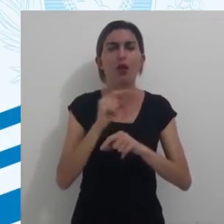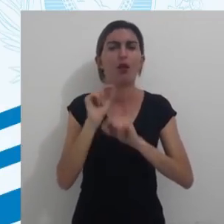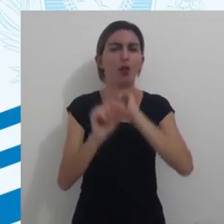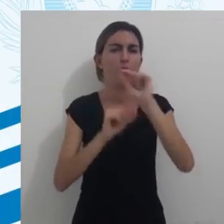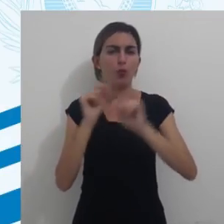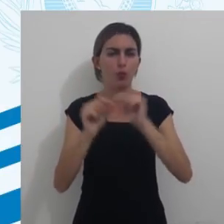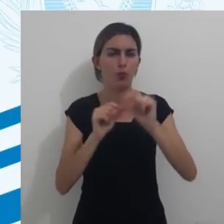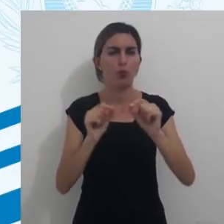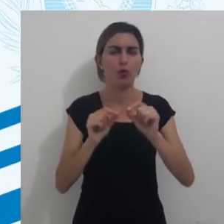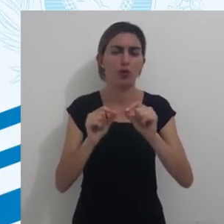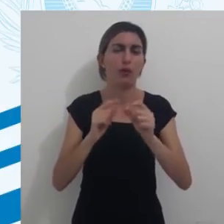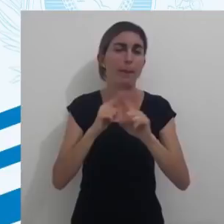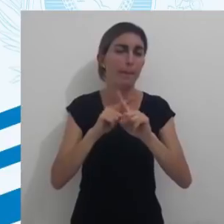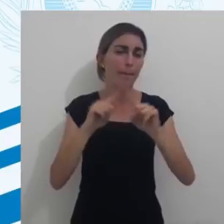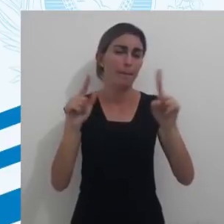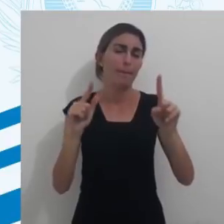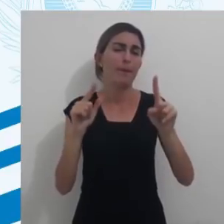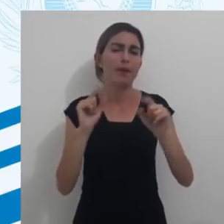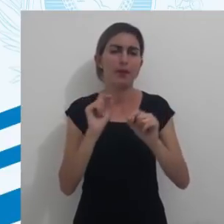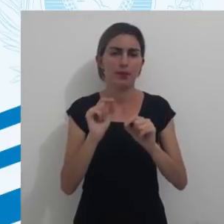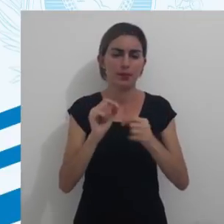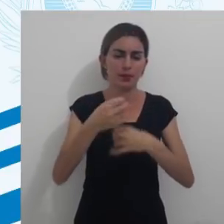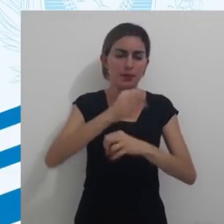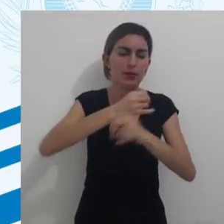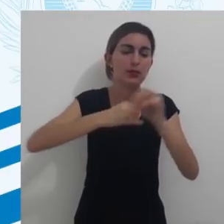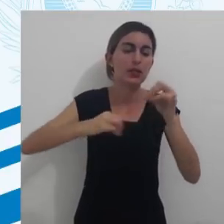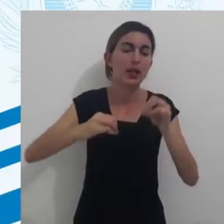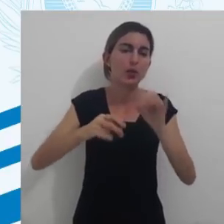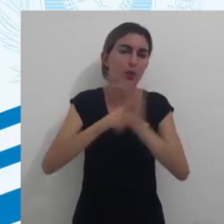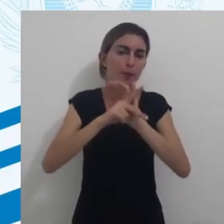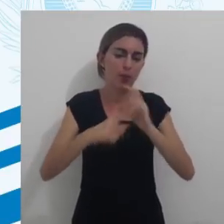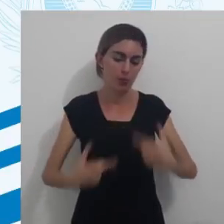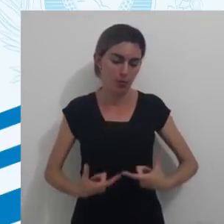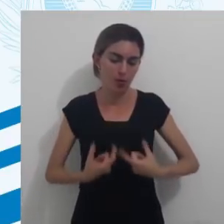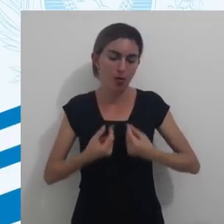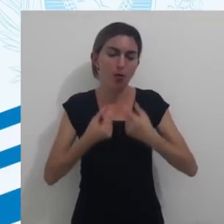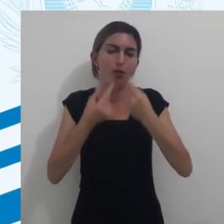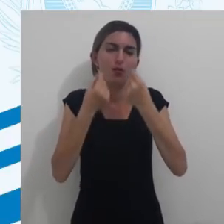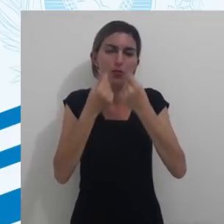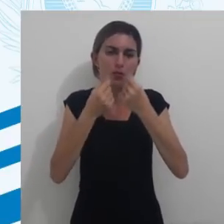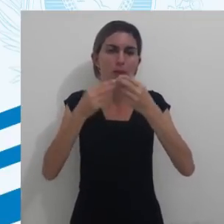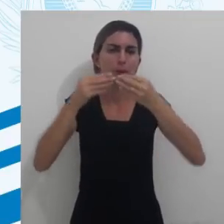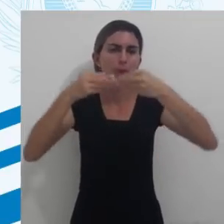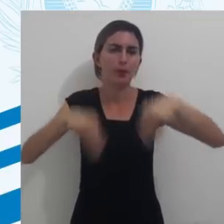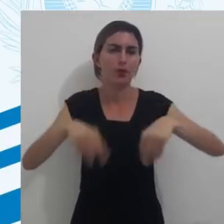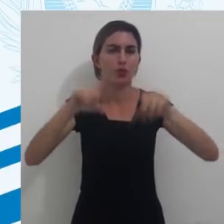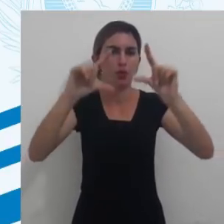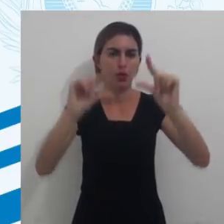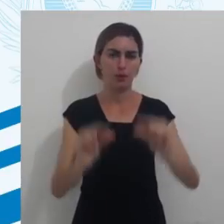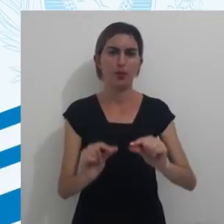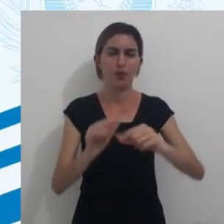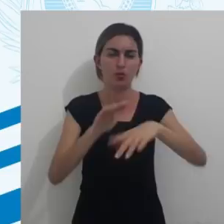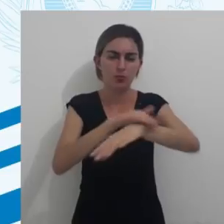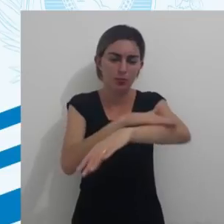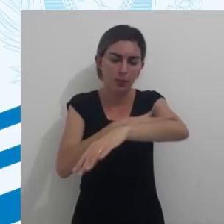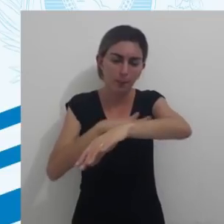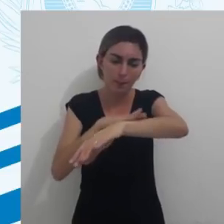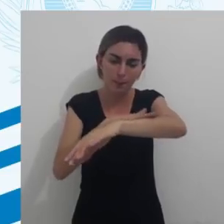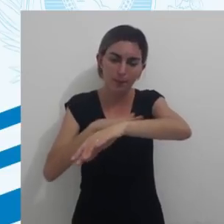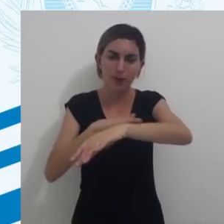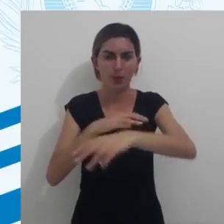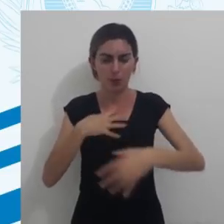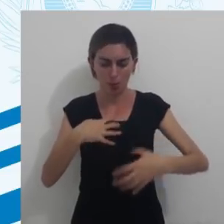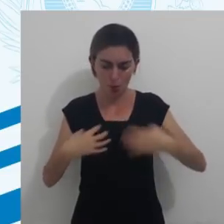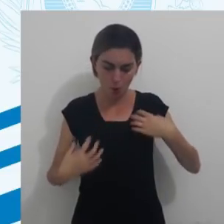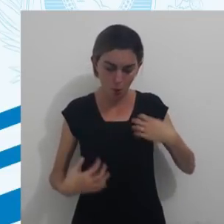ela afeta mais precisamente as células cancerígenas e danifica menos os tecidos e órgãos